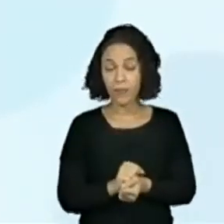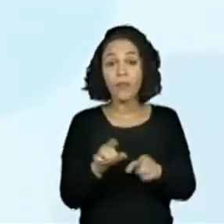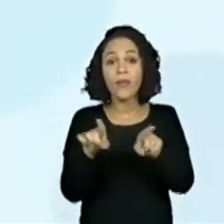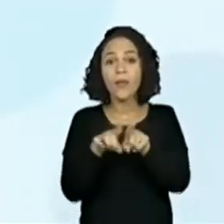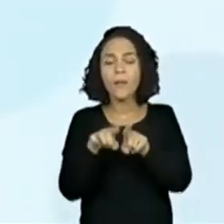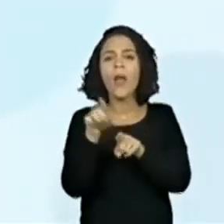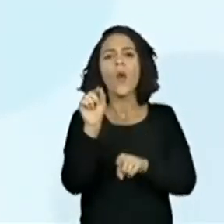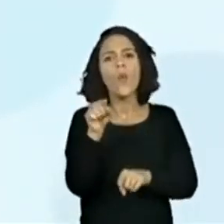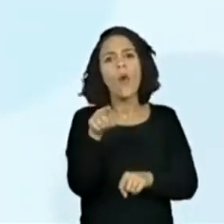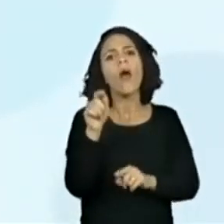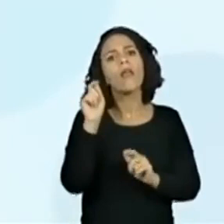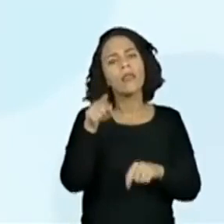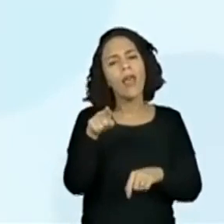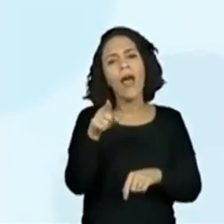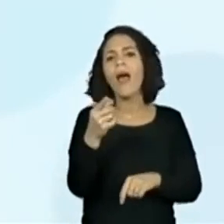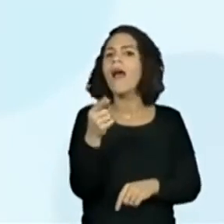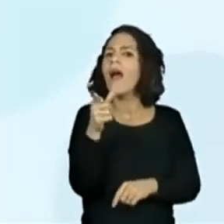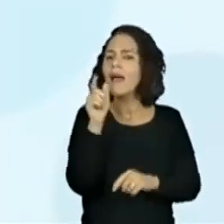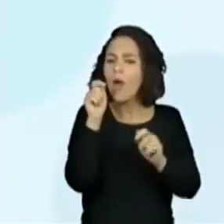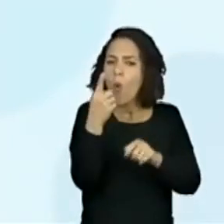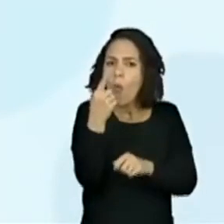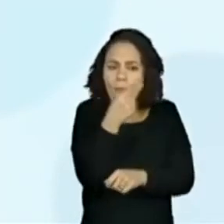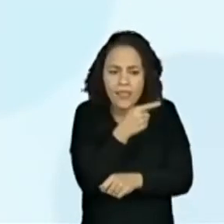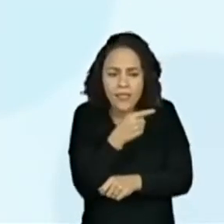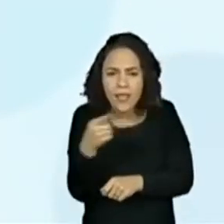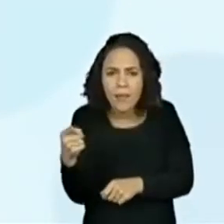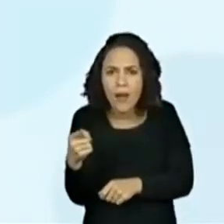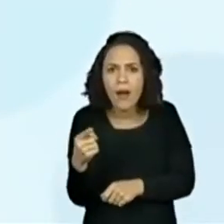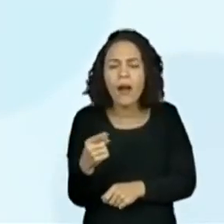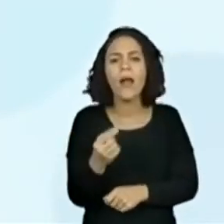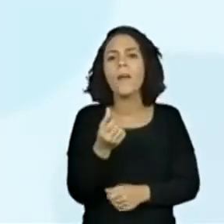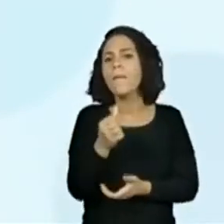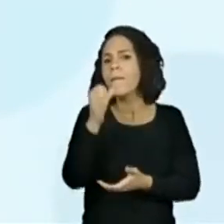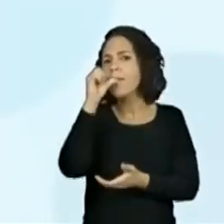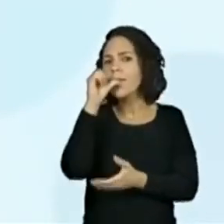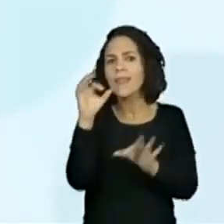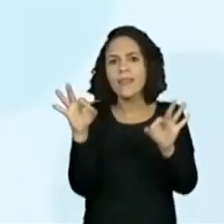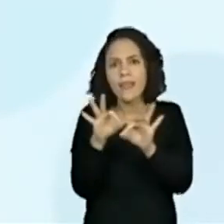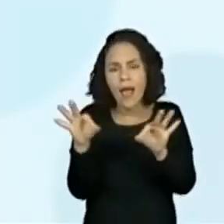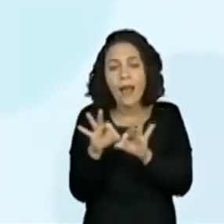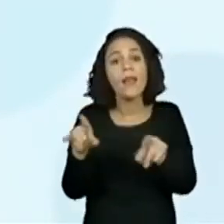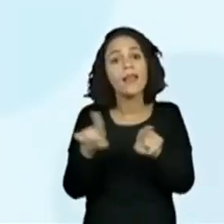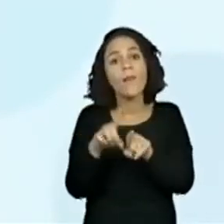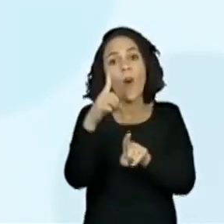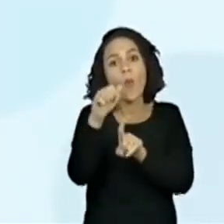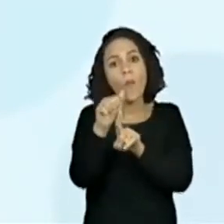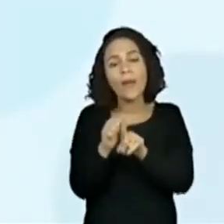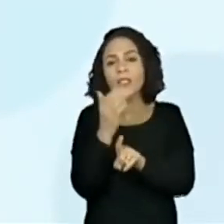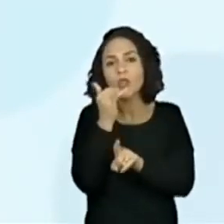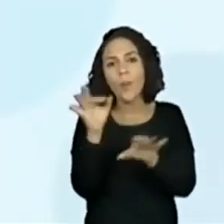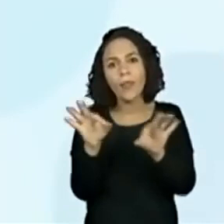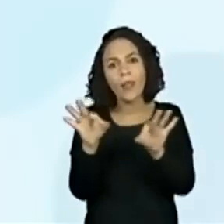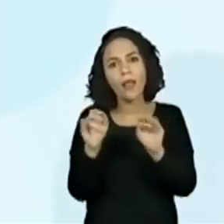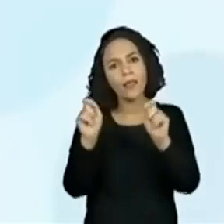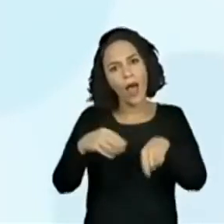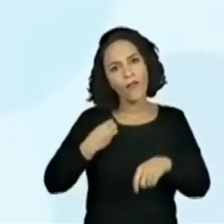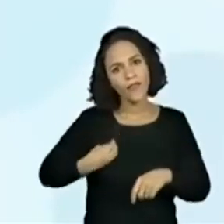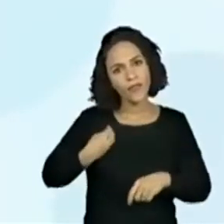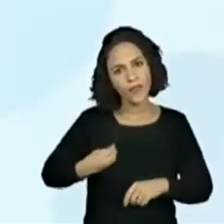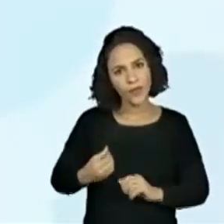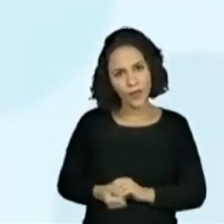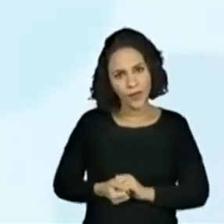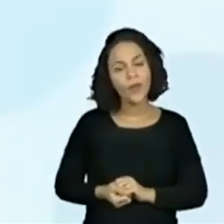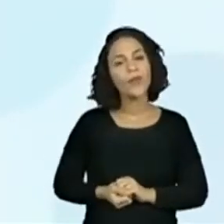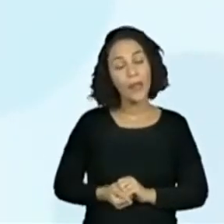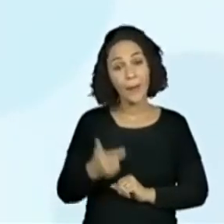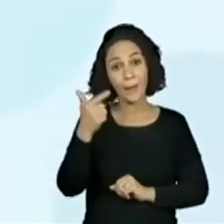podem viver uma semana sem beber e até um mês sem comer. Temos mais sobre as